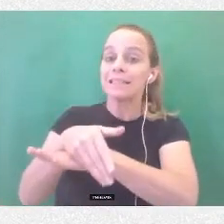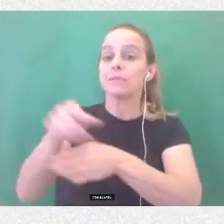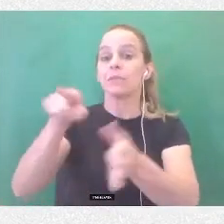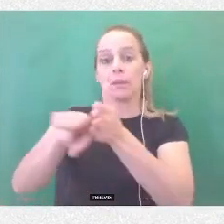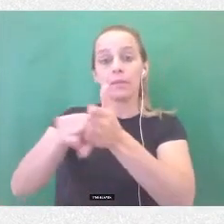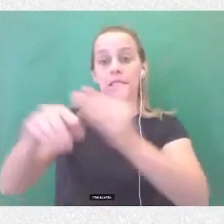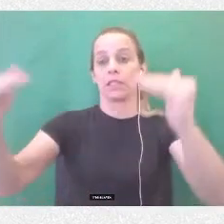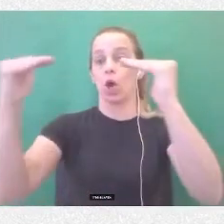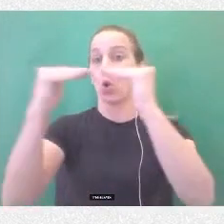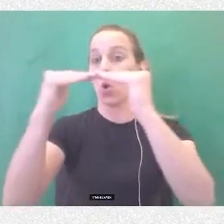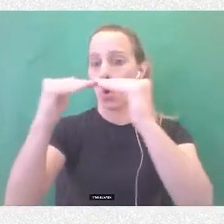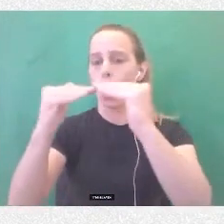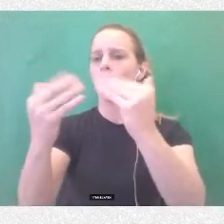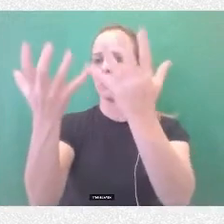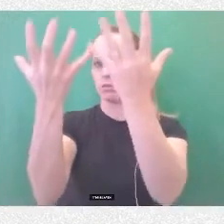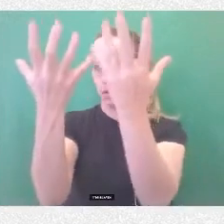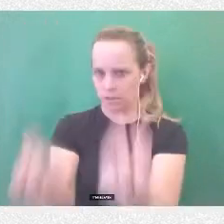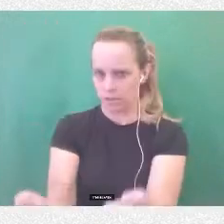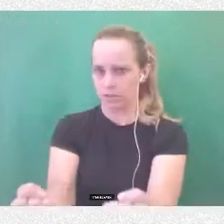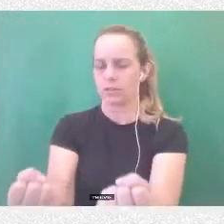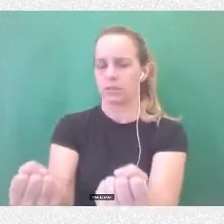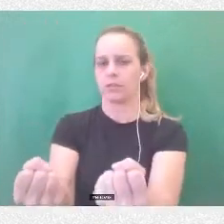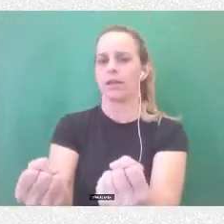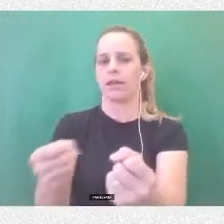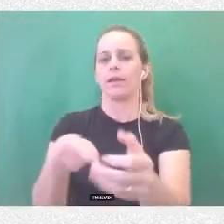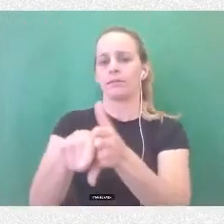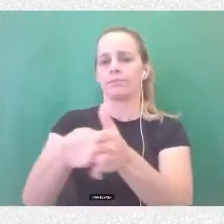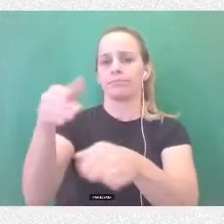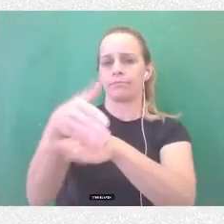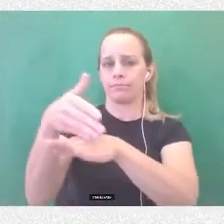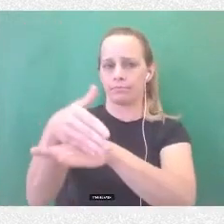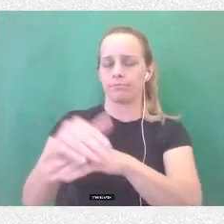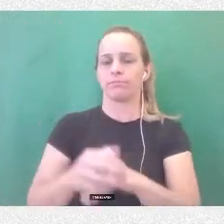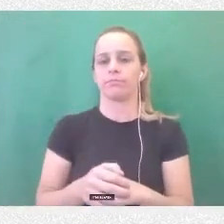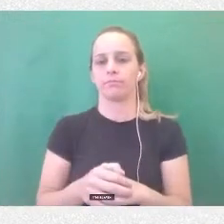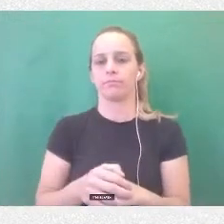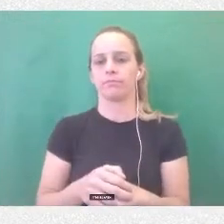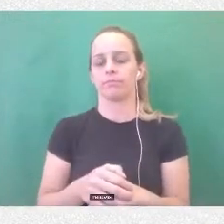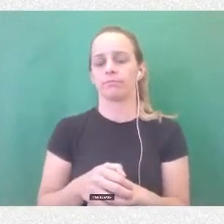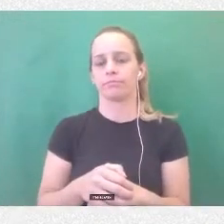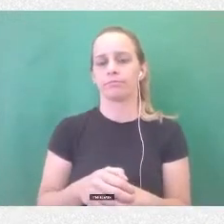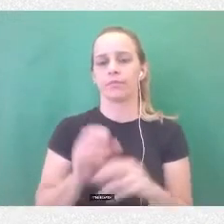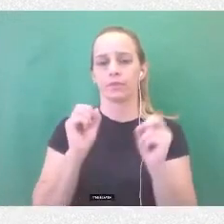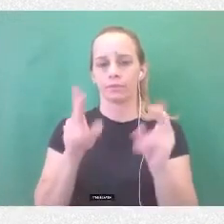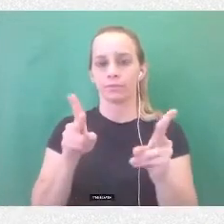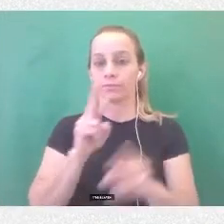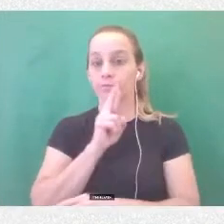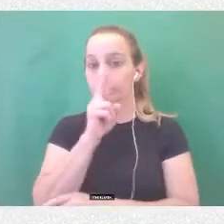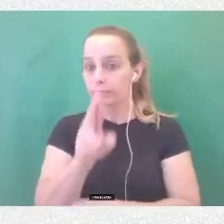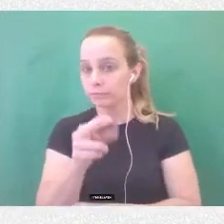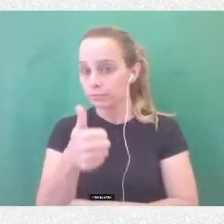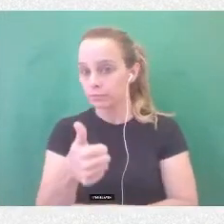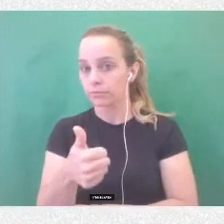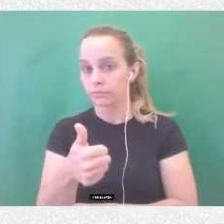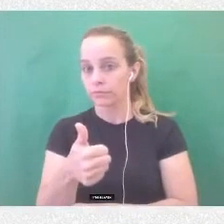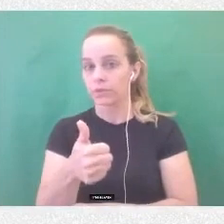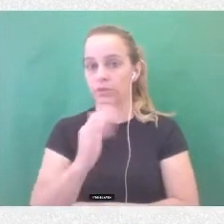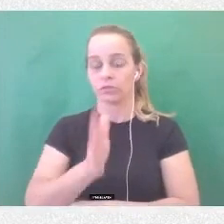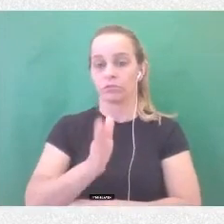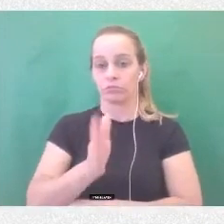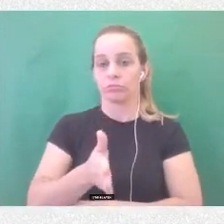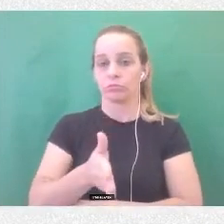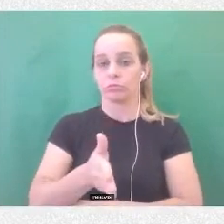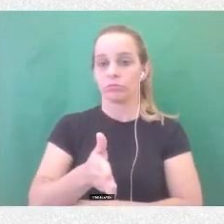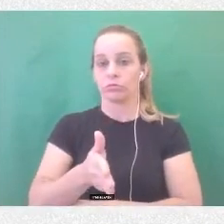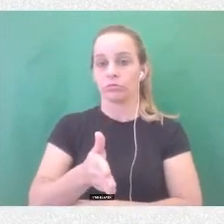em participar da pesquisa. Obrigado. Ok. Respondido, Fernando? Eu não